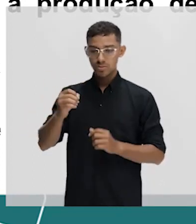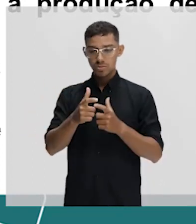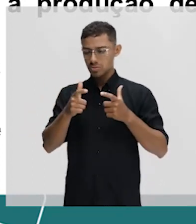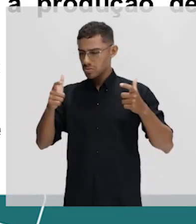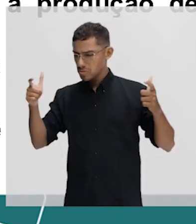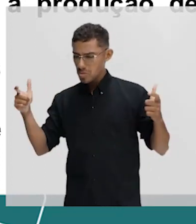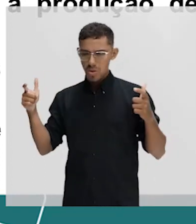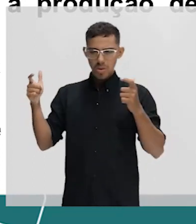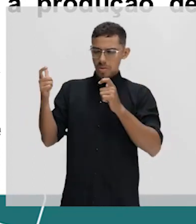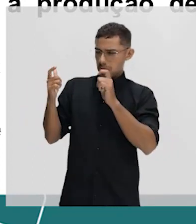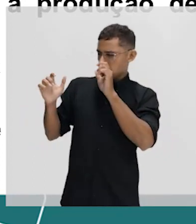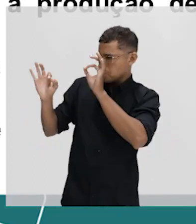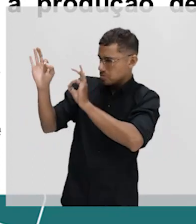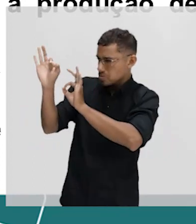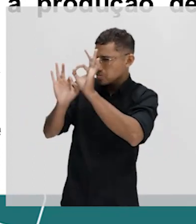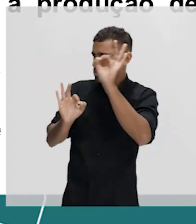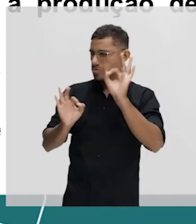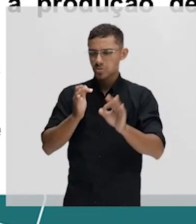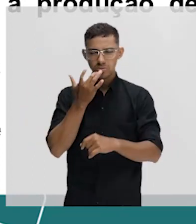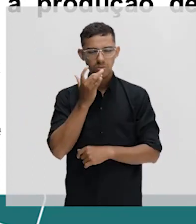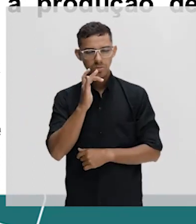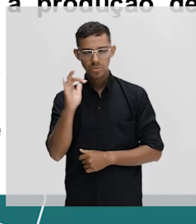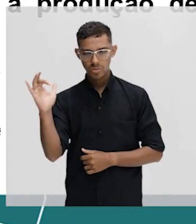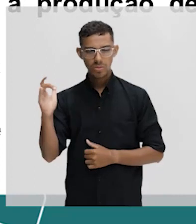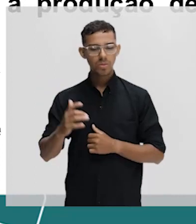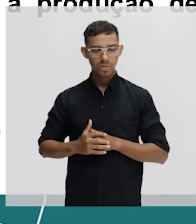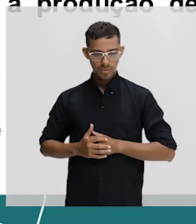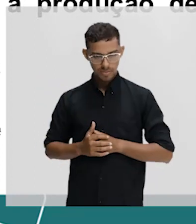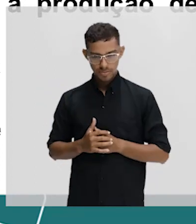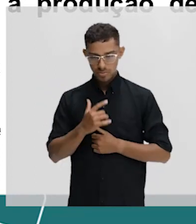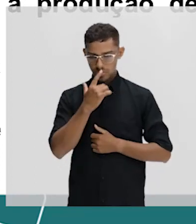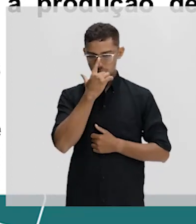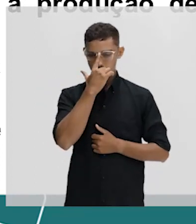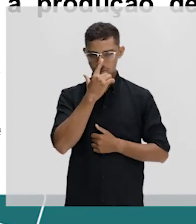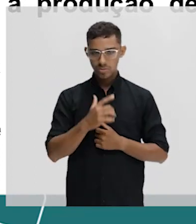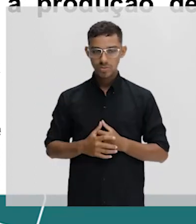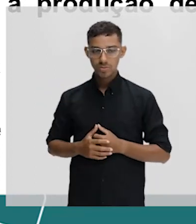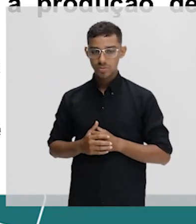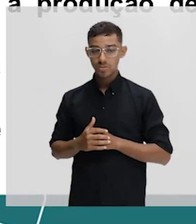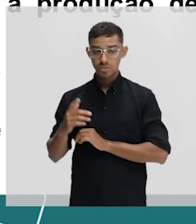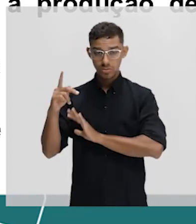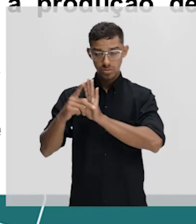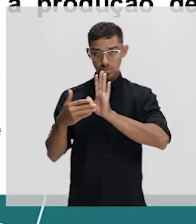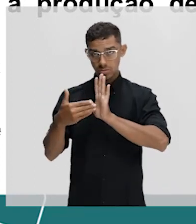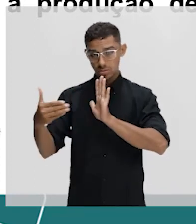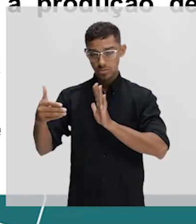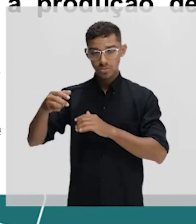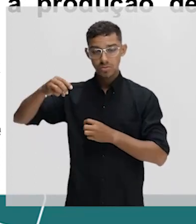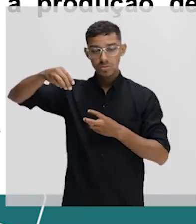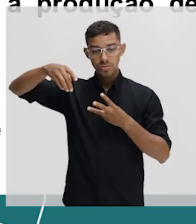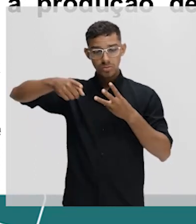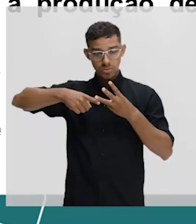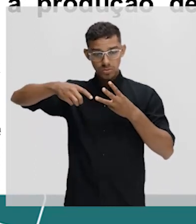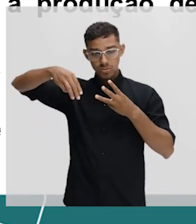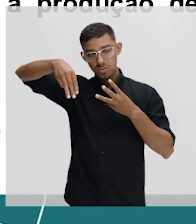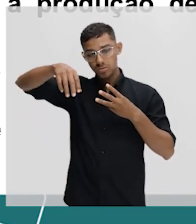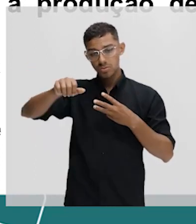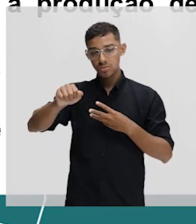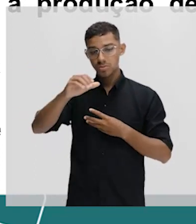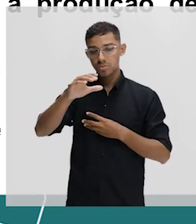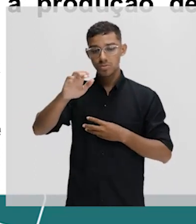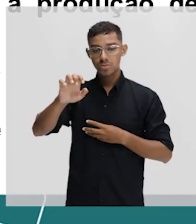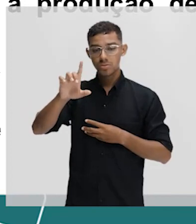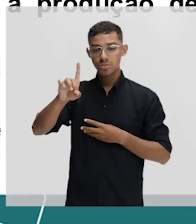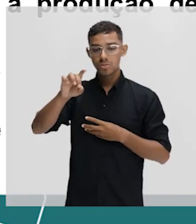é muito naturalista, exagerada, cheia de ornamentos, né. O período macedoniano, que é a influência dos